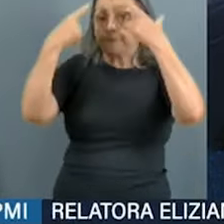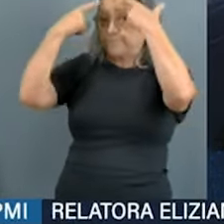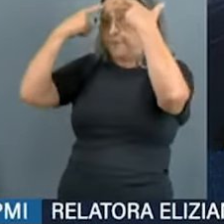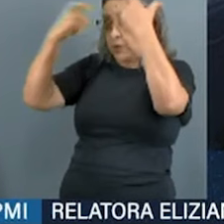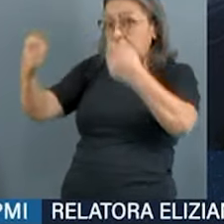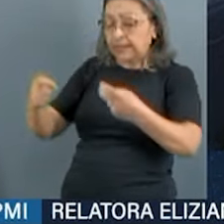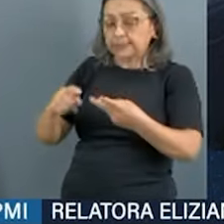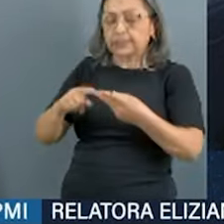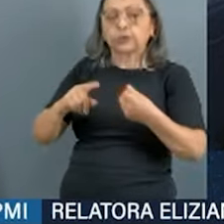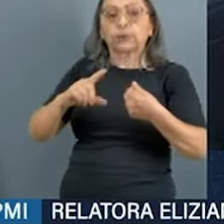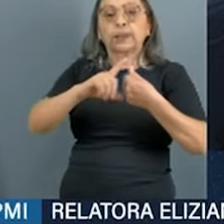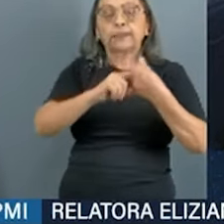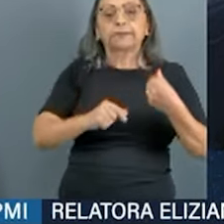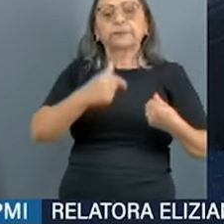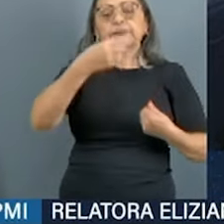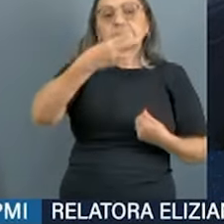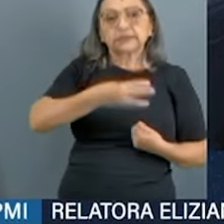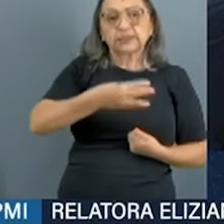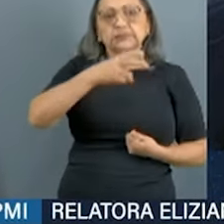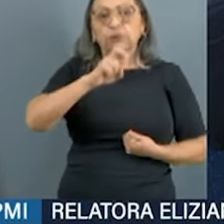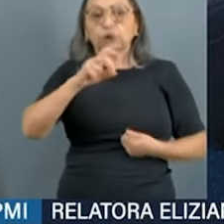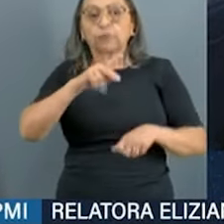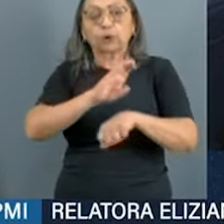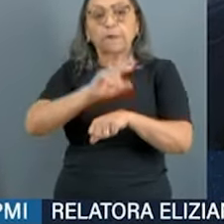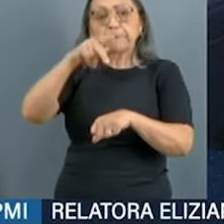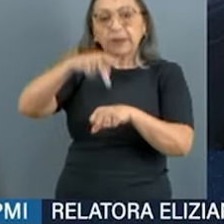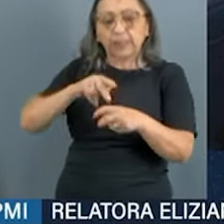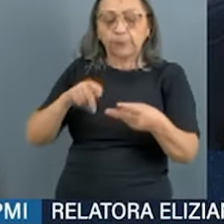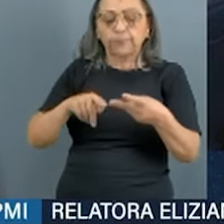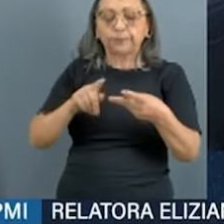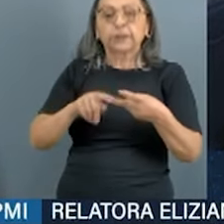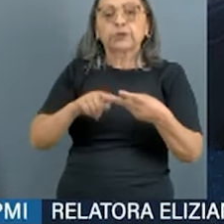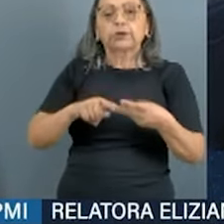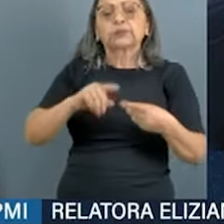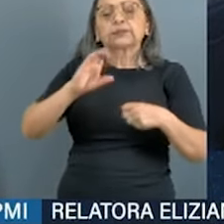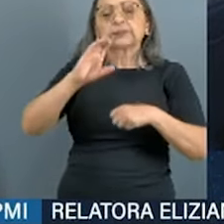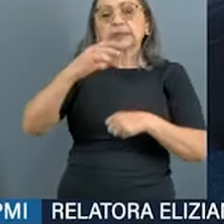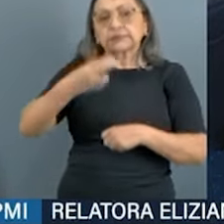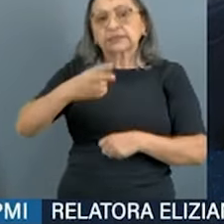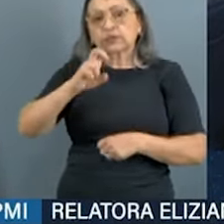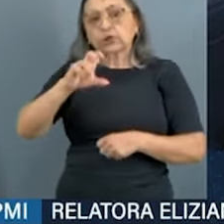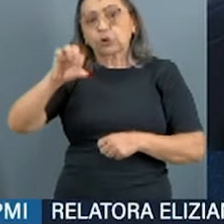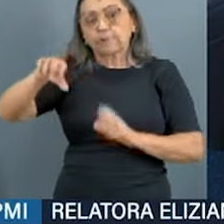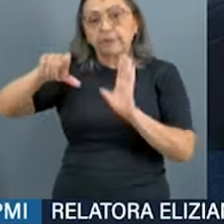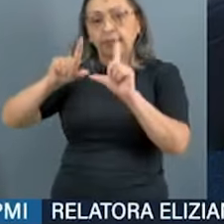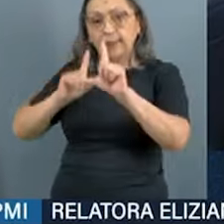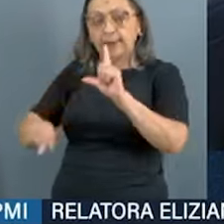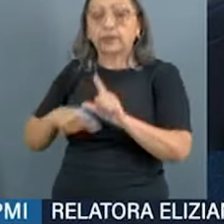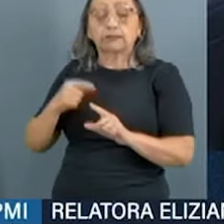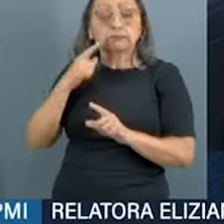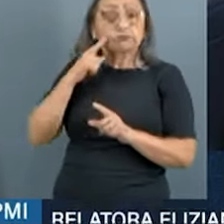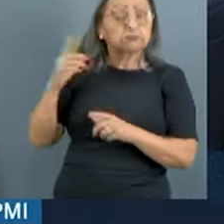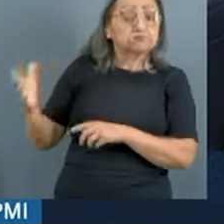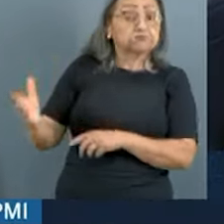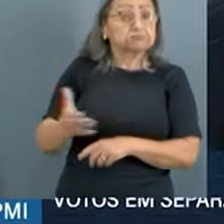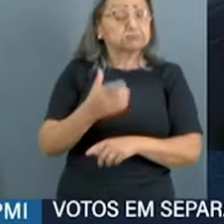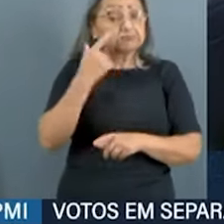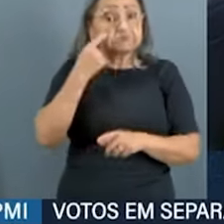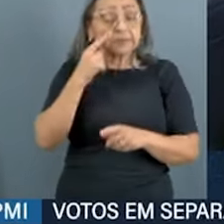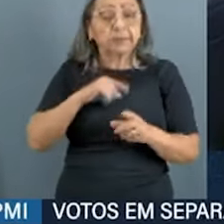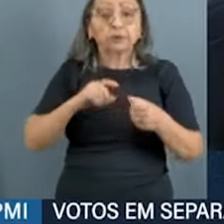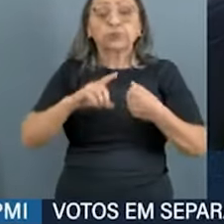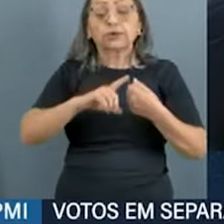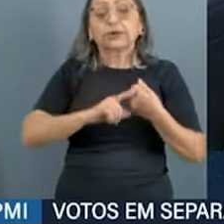no 359 do Código Penal e no 359 L Abolição violenta do Estado democrático de direito e no